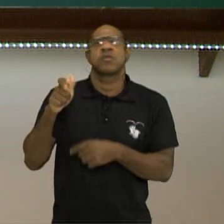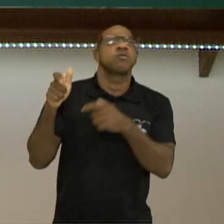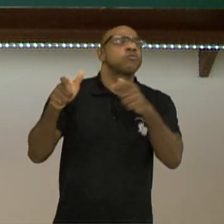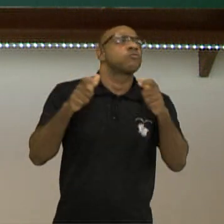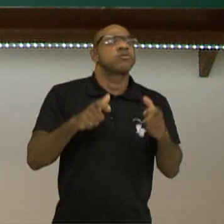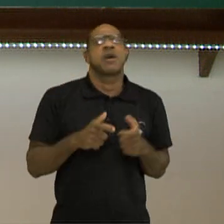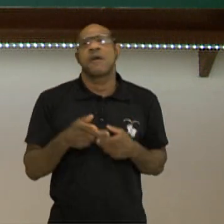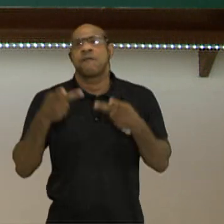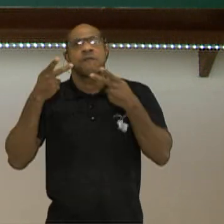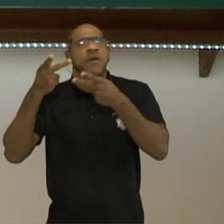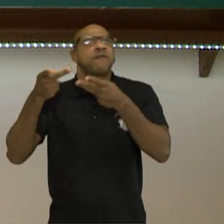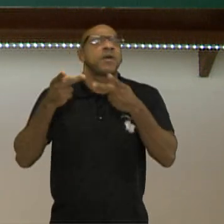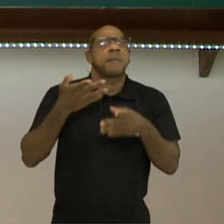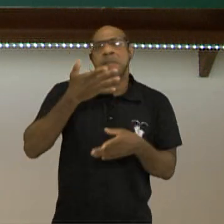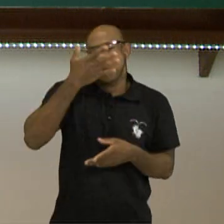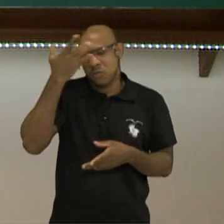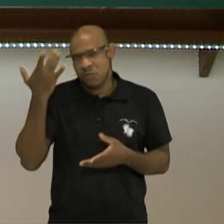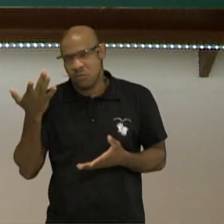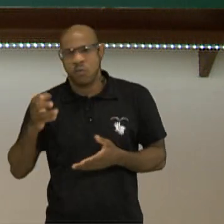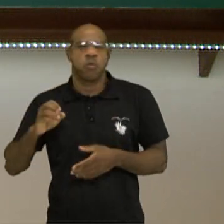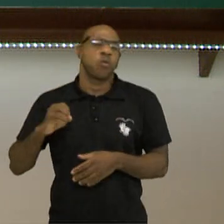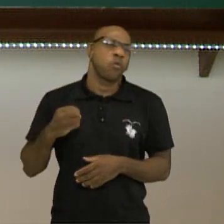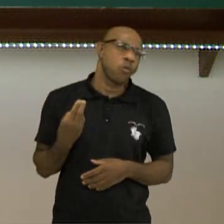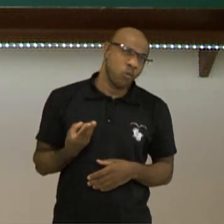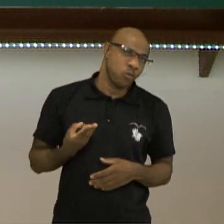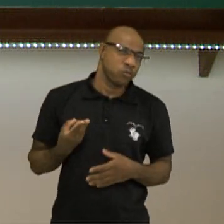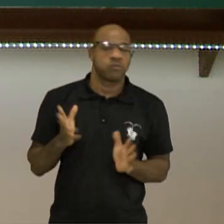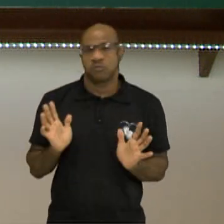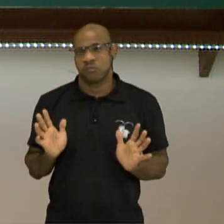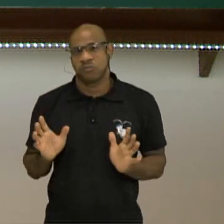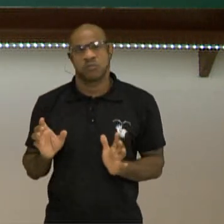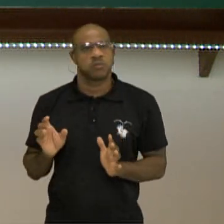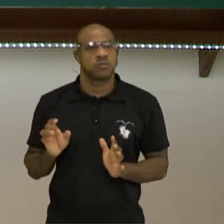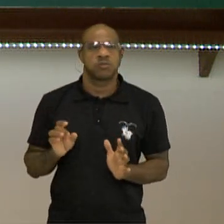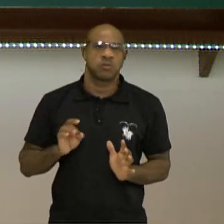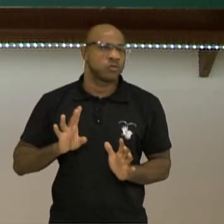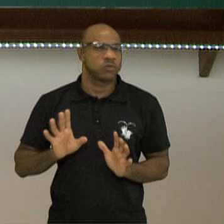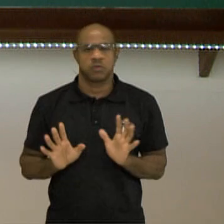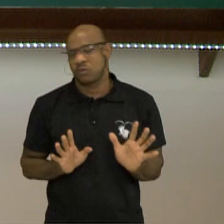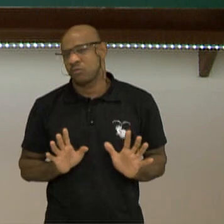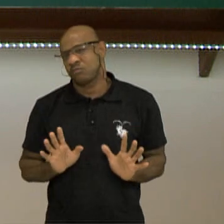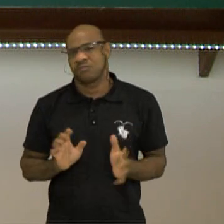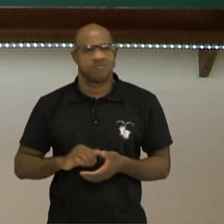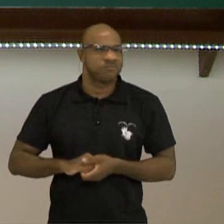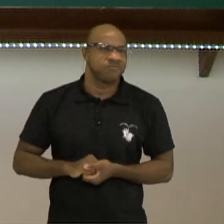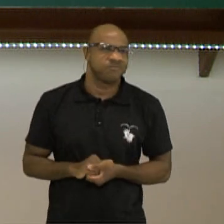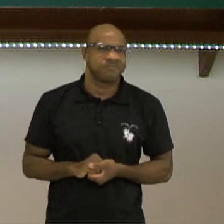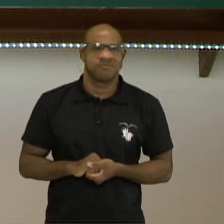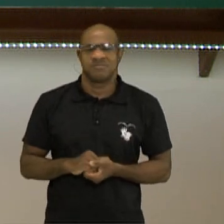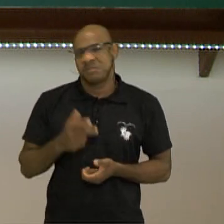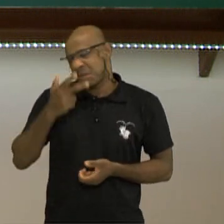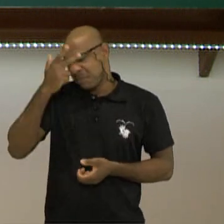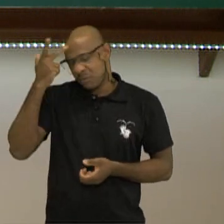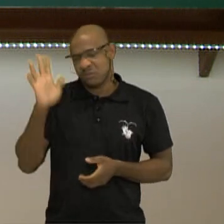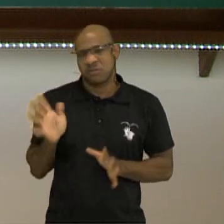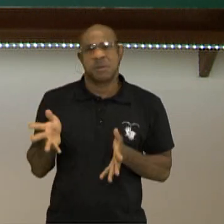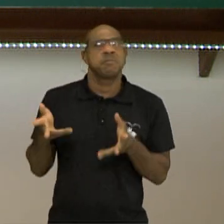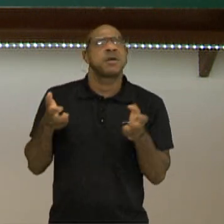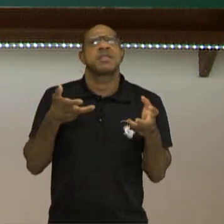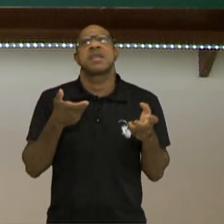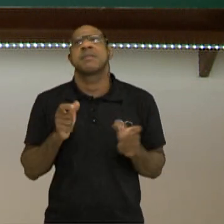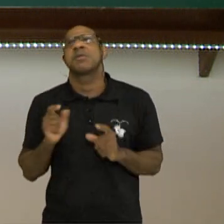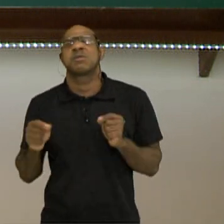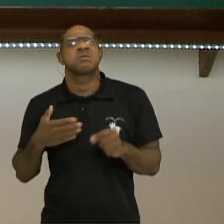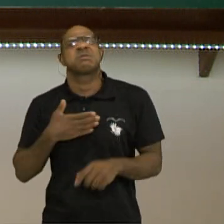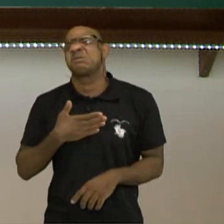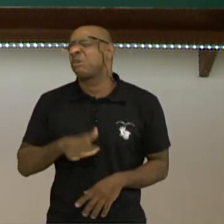as pessoas? Ou just a few, apenas um pouco? Vai que você é uma pessoa que já percebe que não